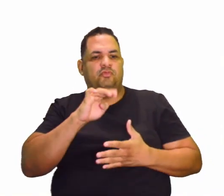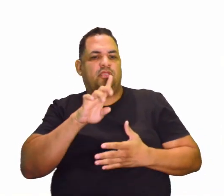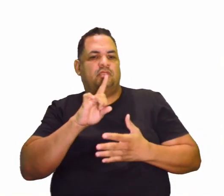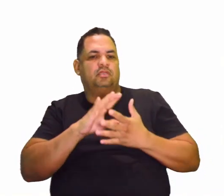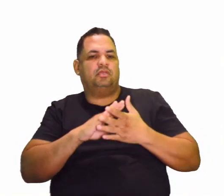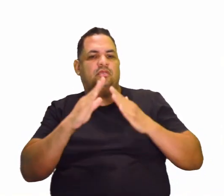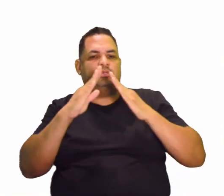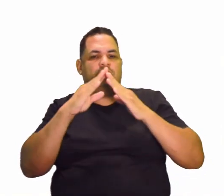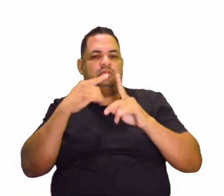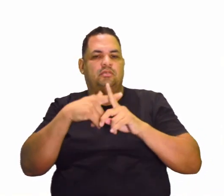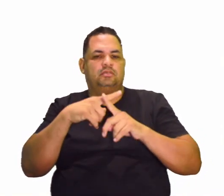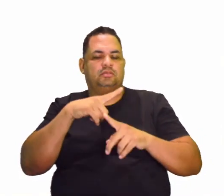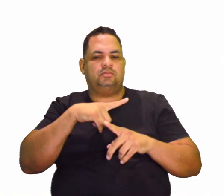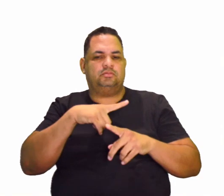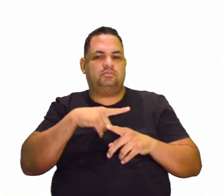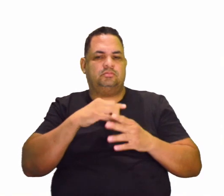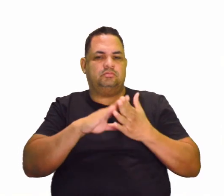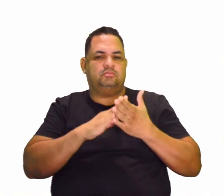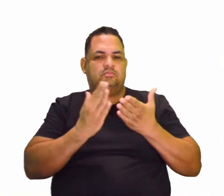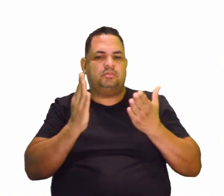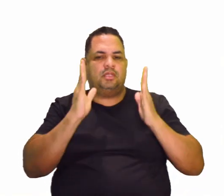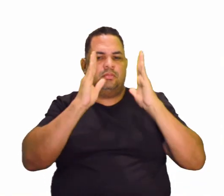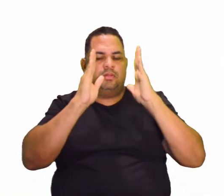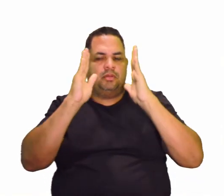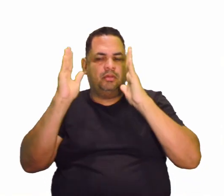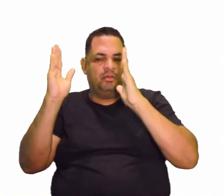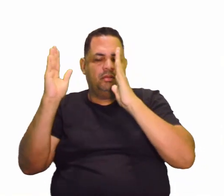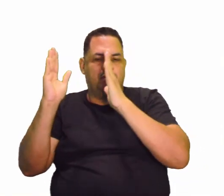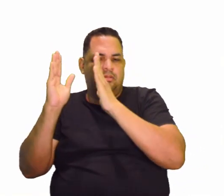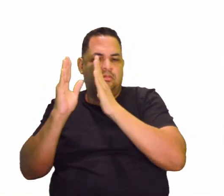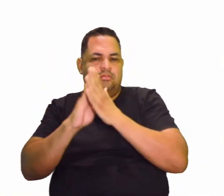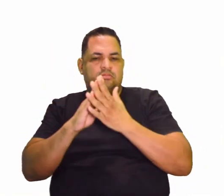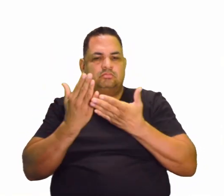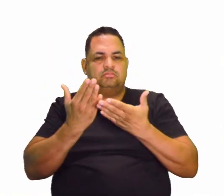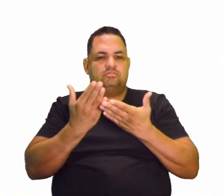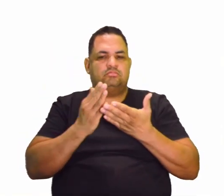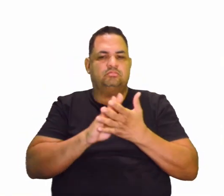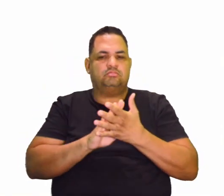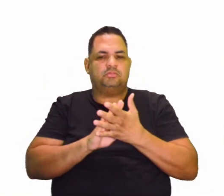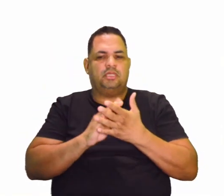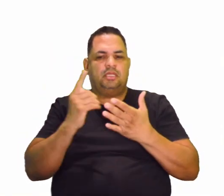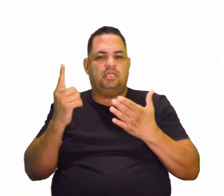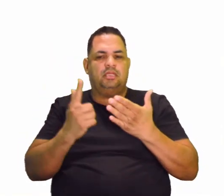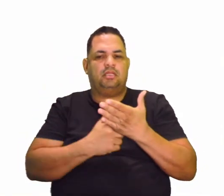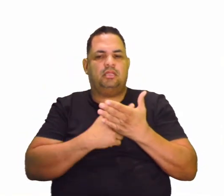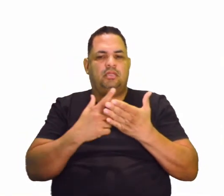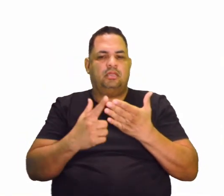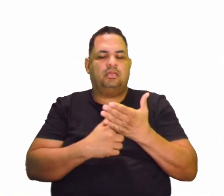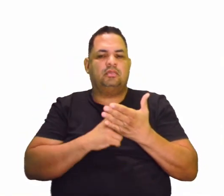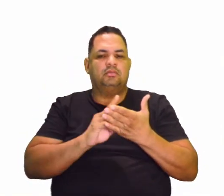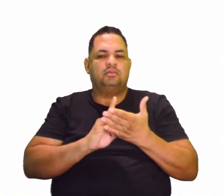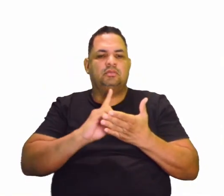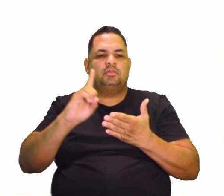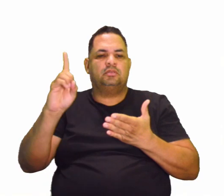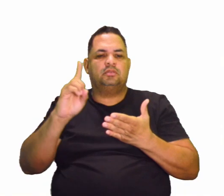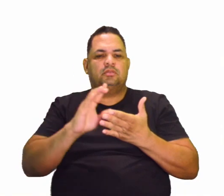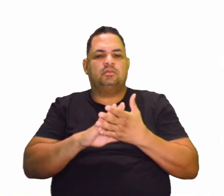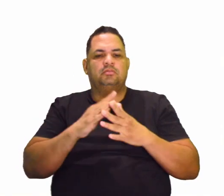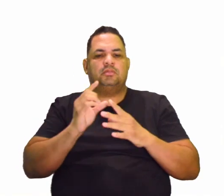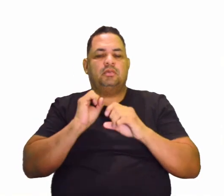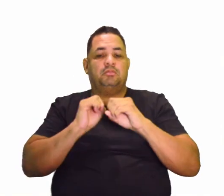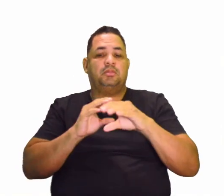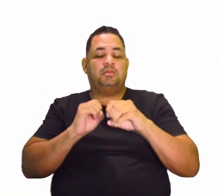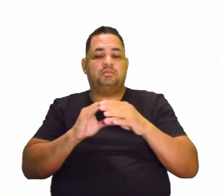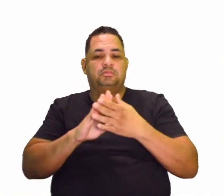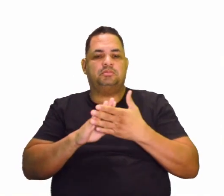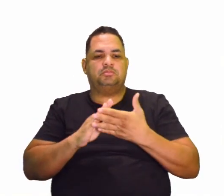traziam cenas bíblicas, pois eram forma didática de evangelizar? Está correto, não? A arte nas igrejas